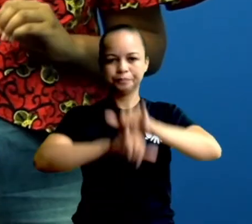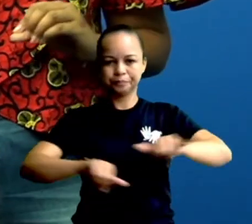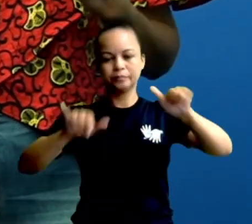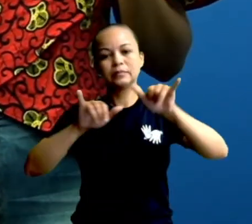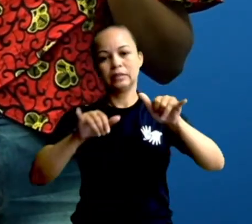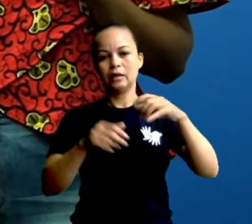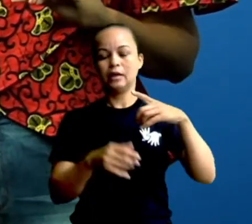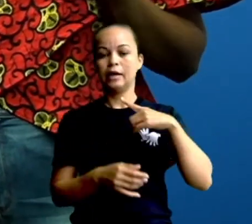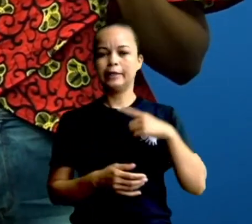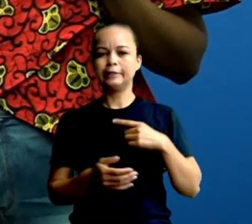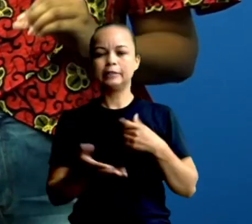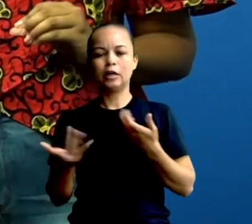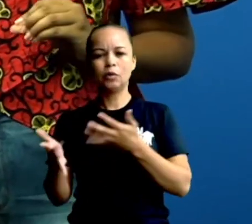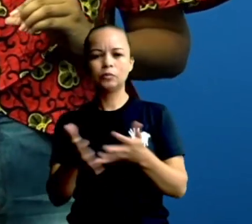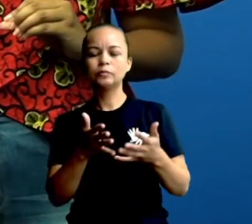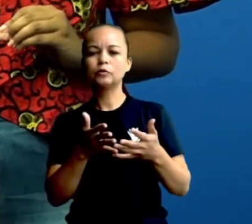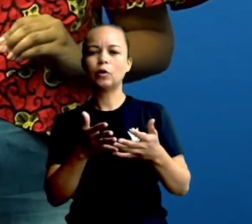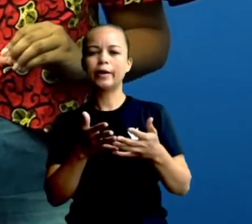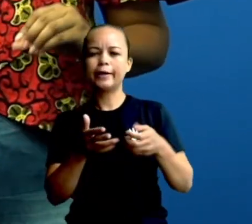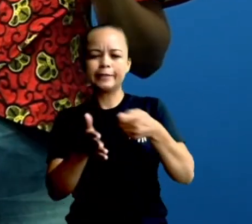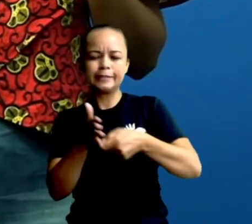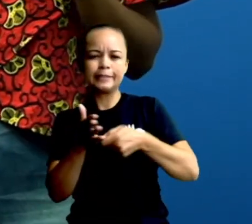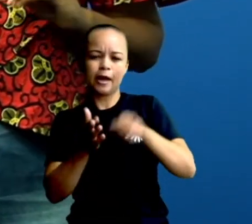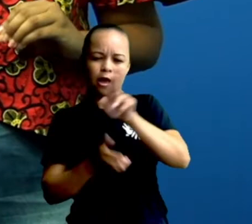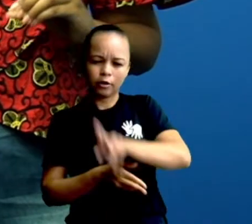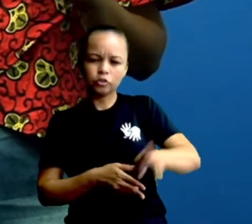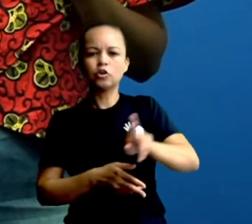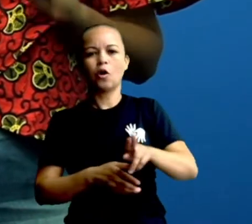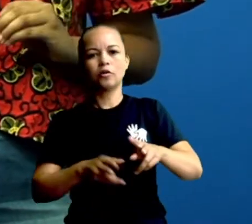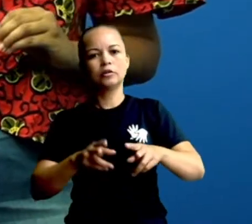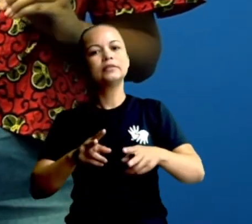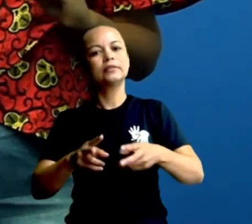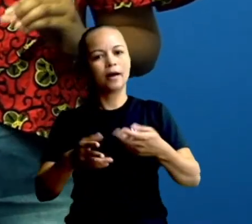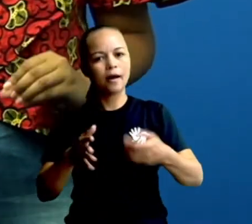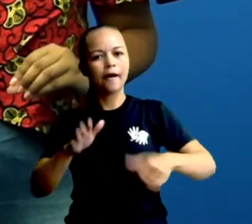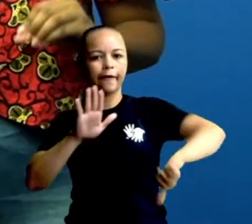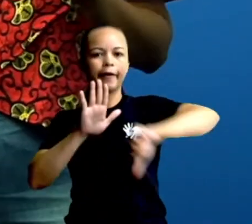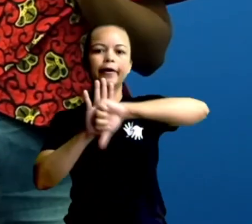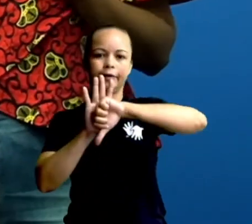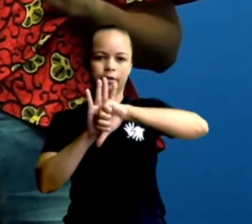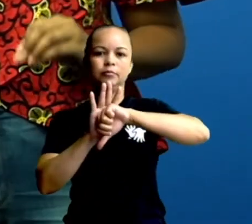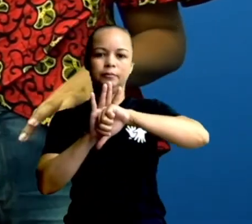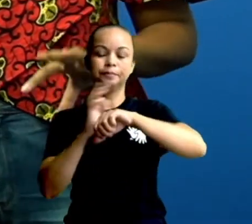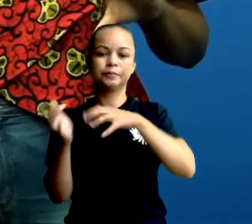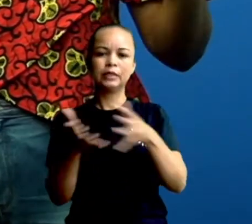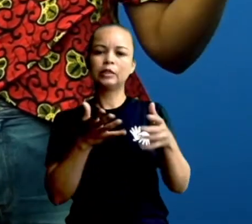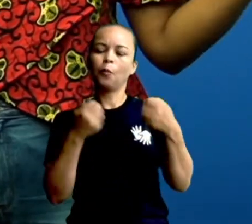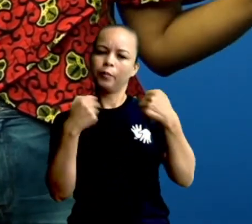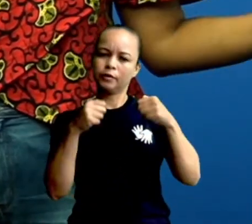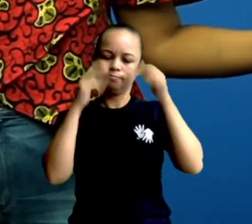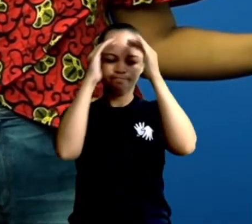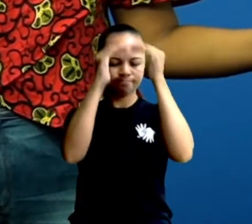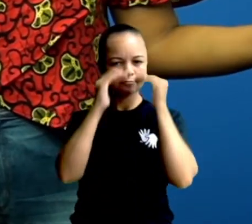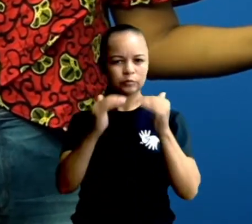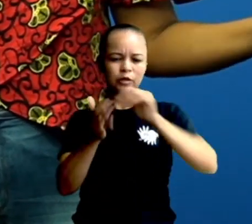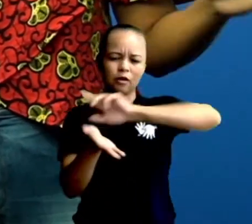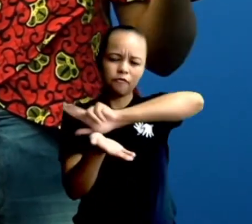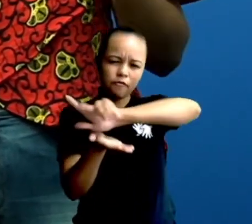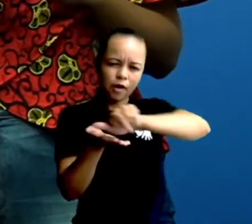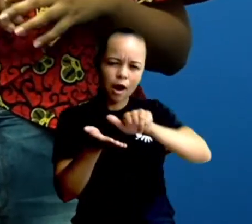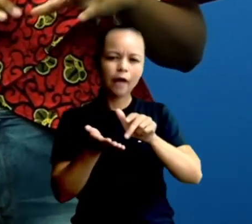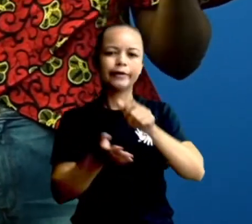Intolerância religiosa é crime, tá? Então, é importante a gente respeitar as diversas